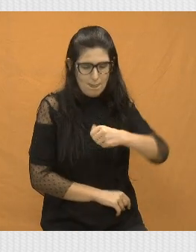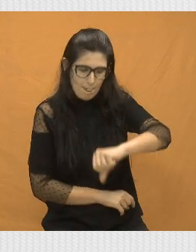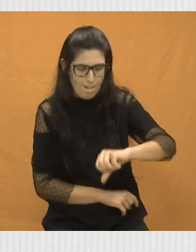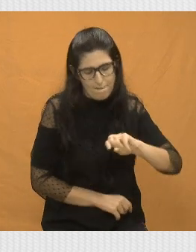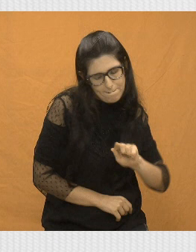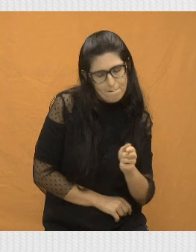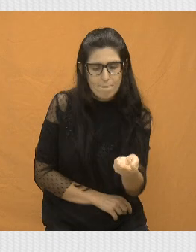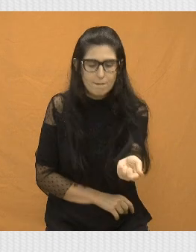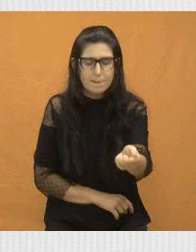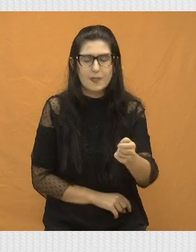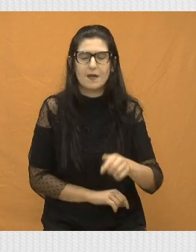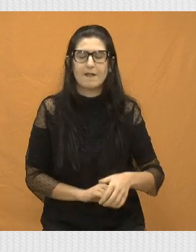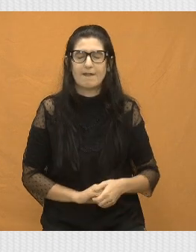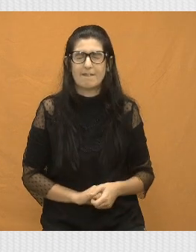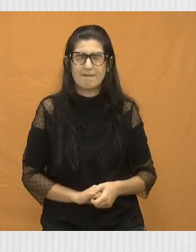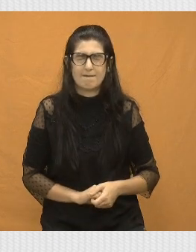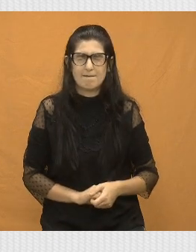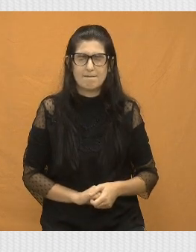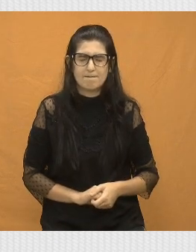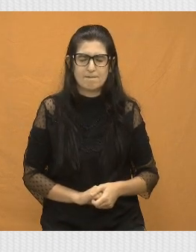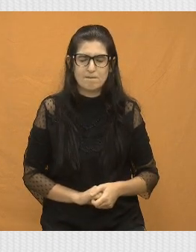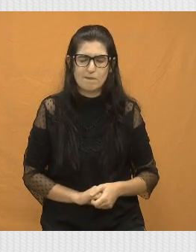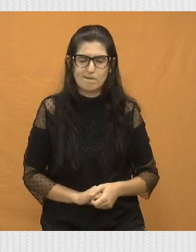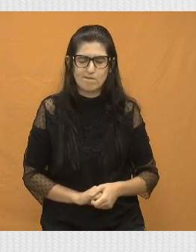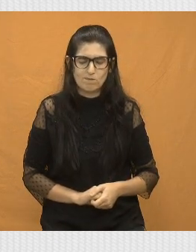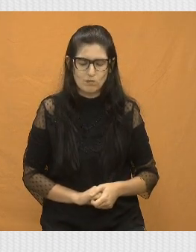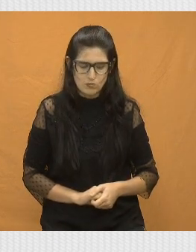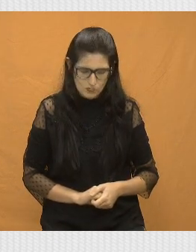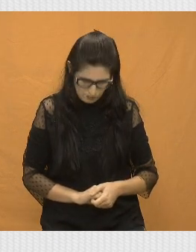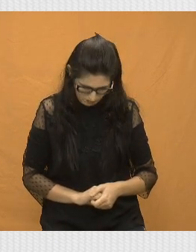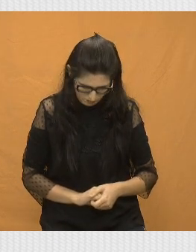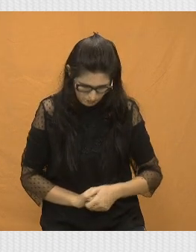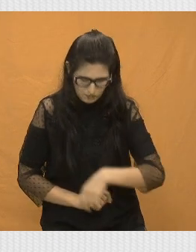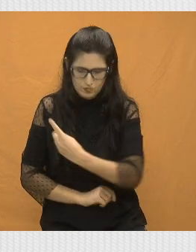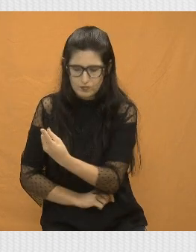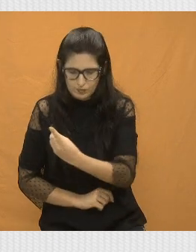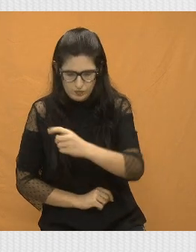42.929.000, chegando à cifra percentual de